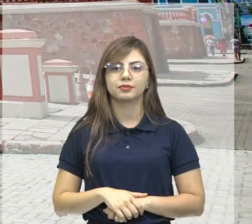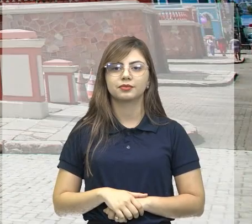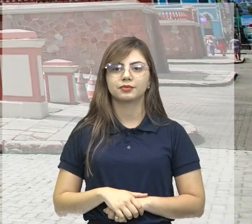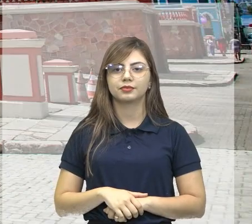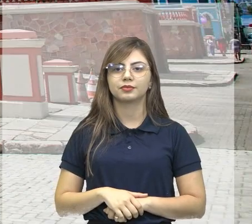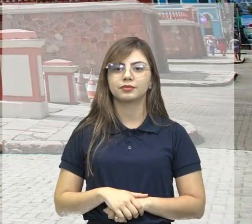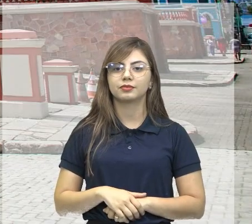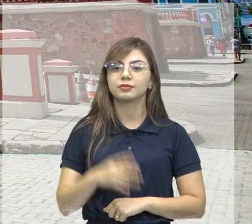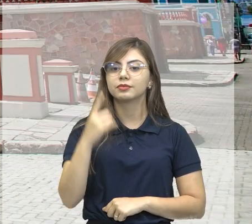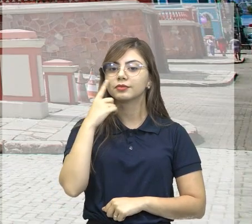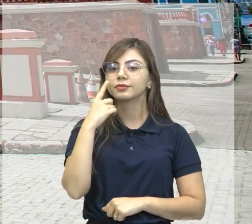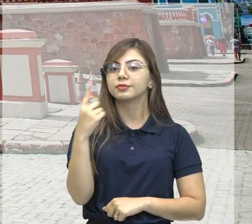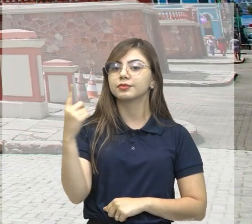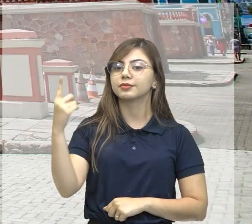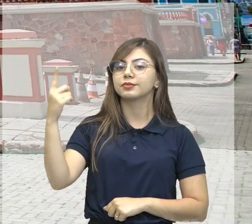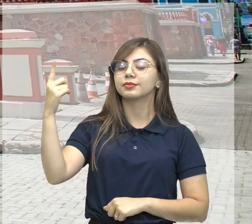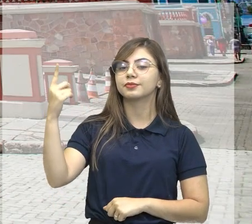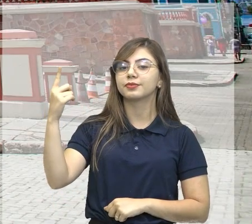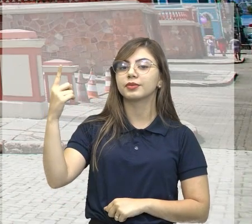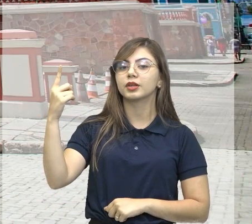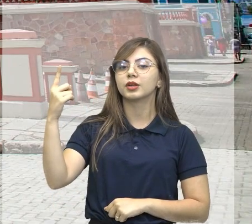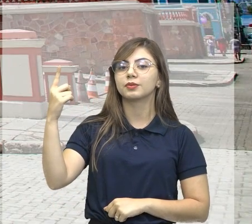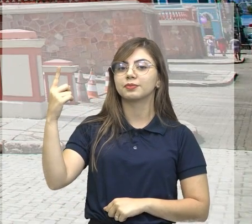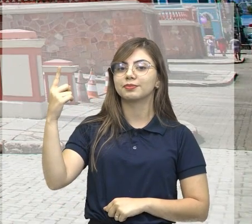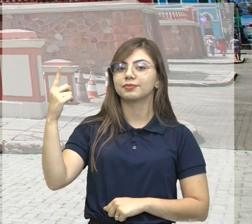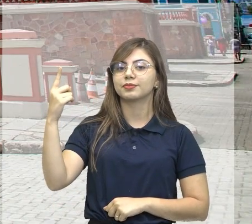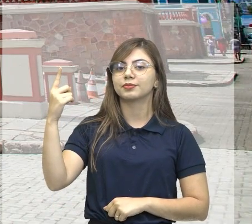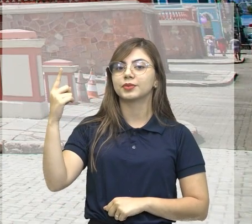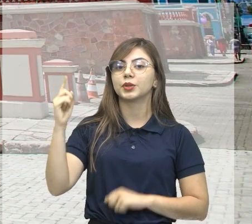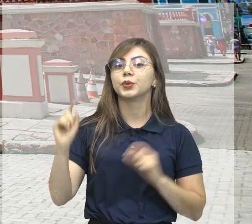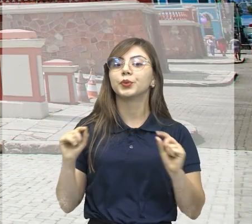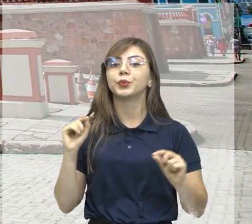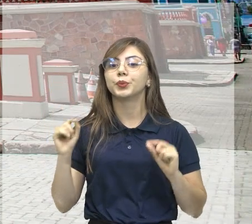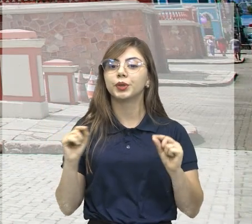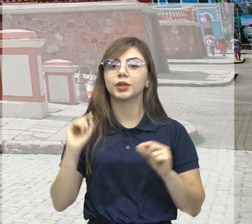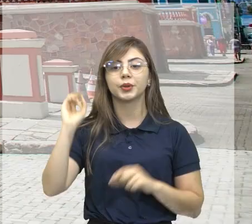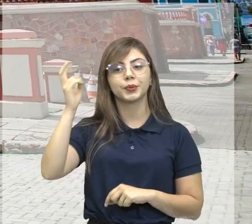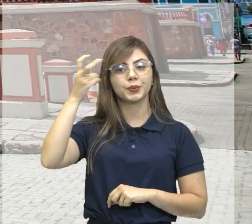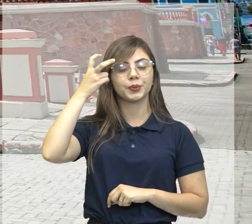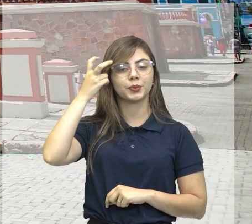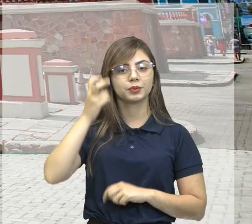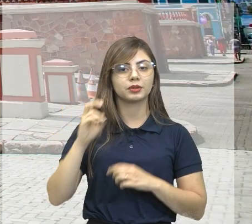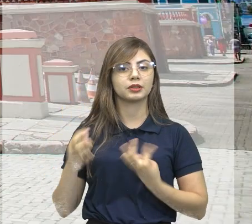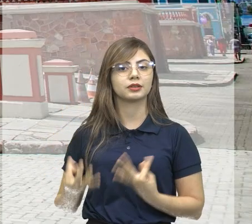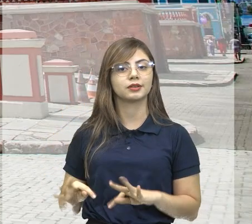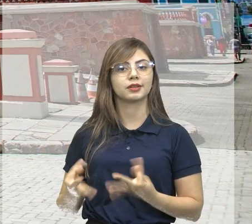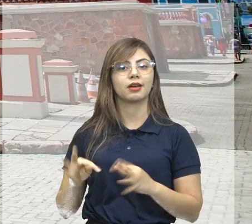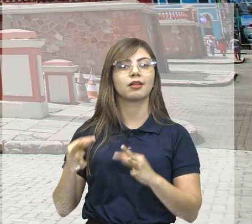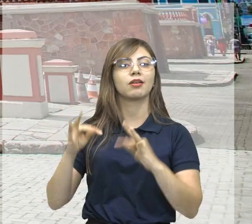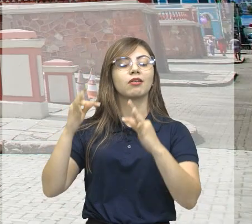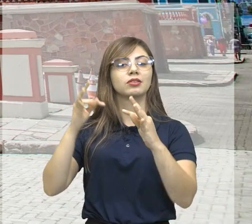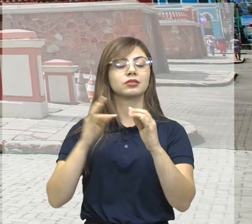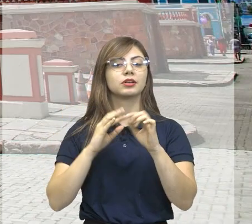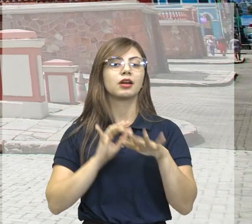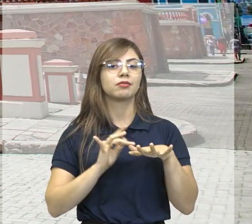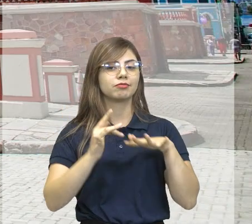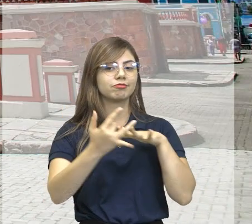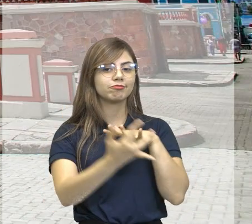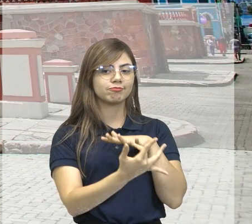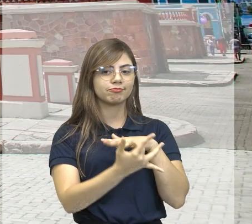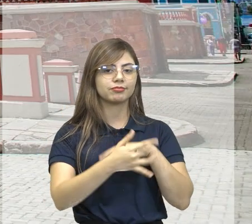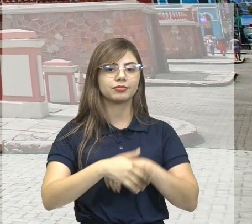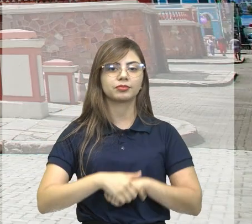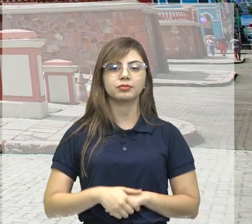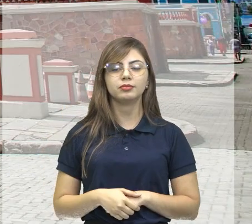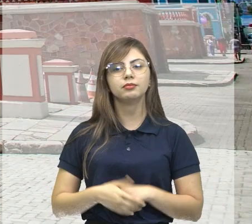mais, nós temos ainda o aspecto da cultura digital e as redes sociais. Então,